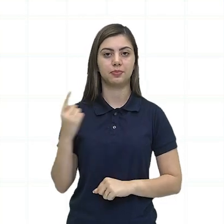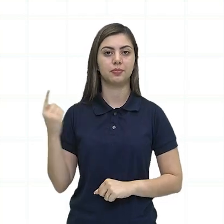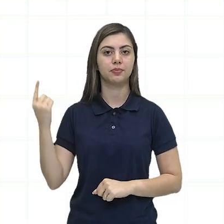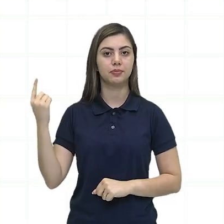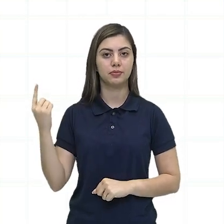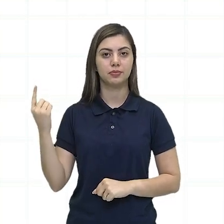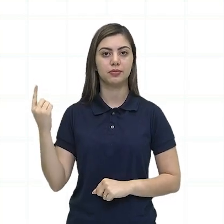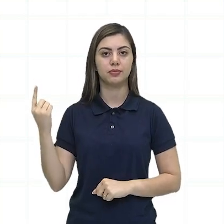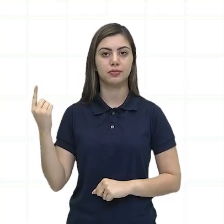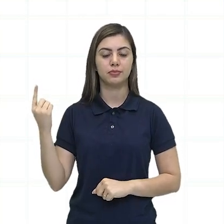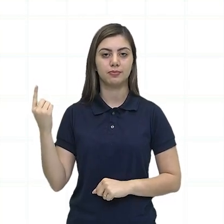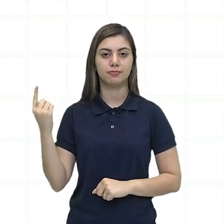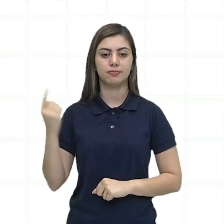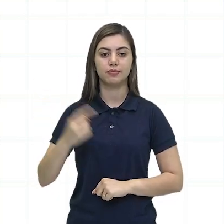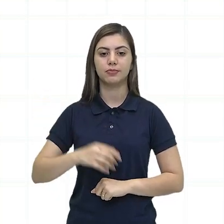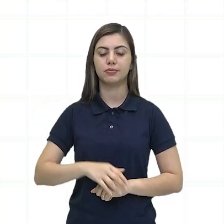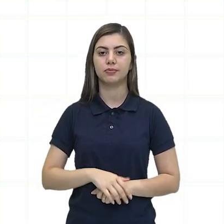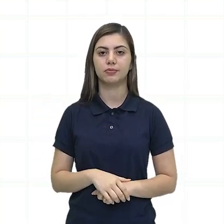drive